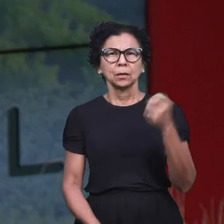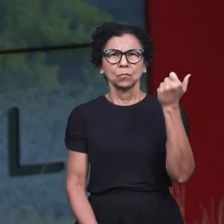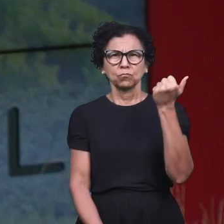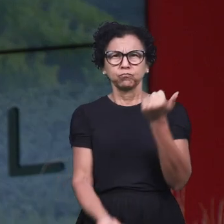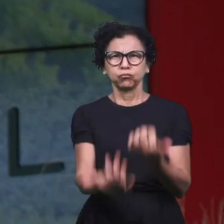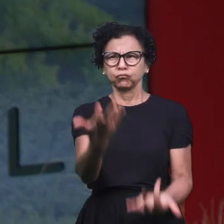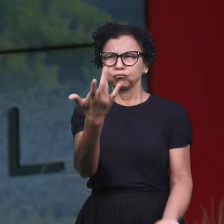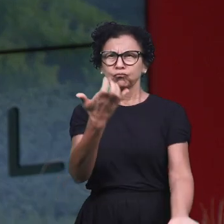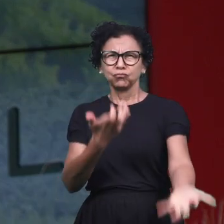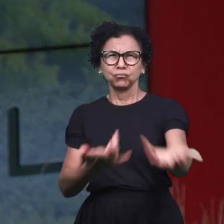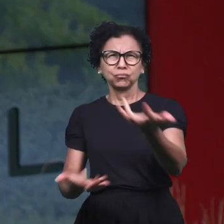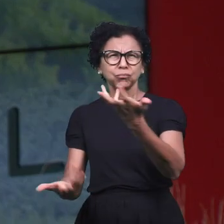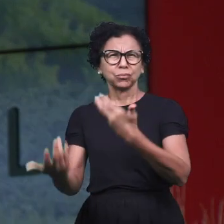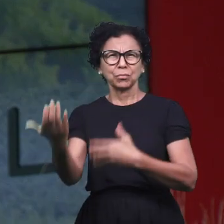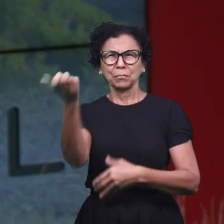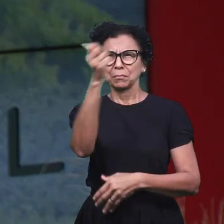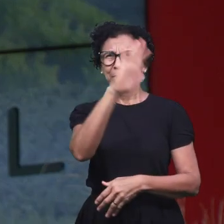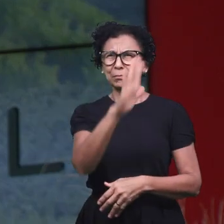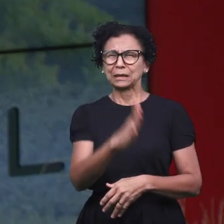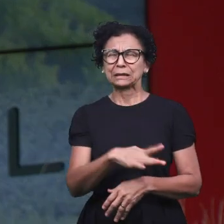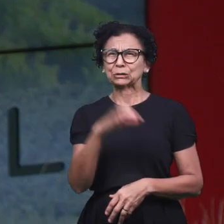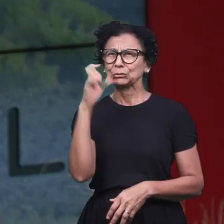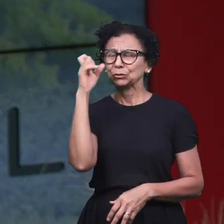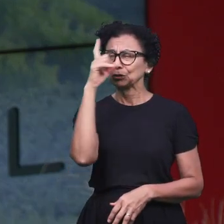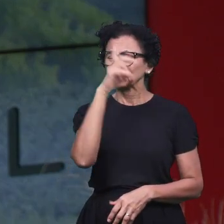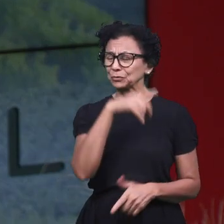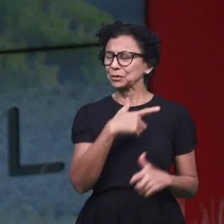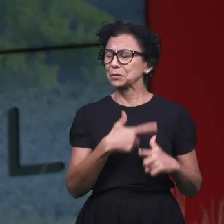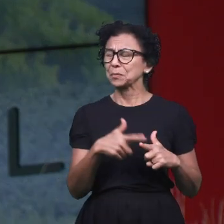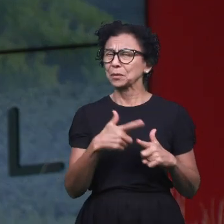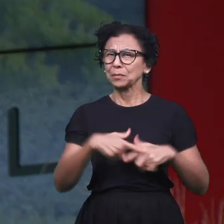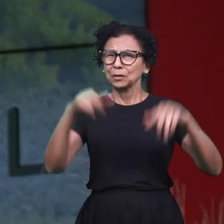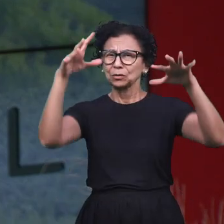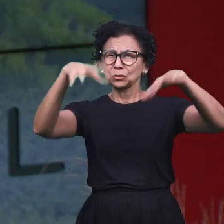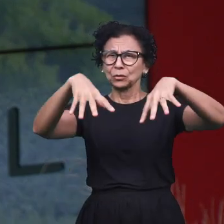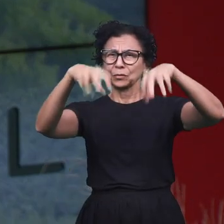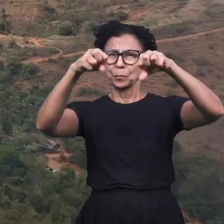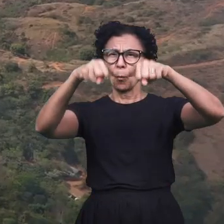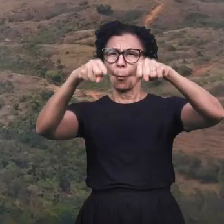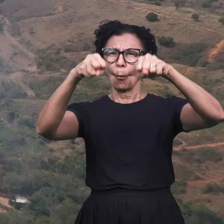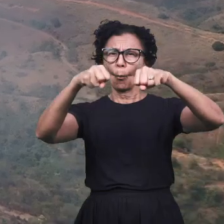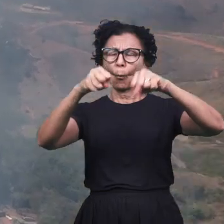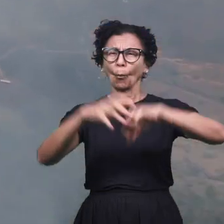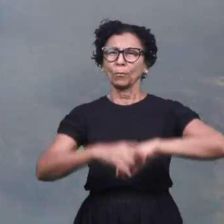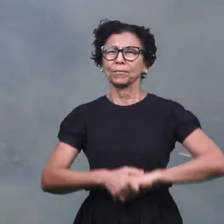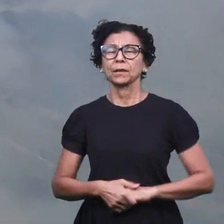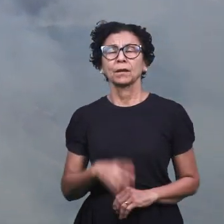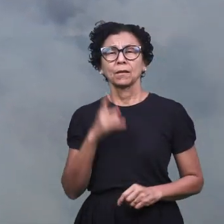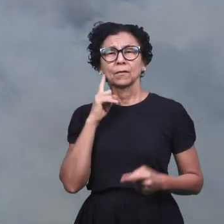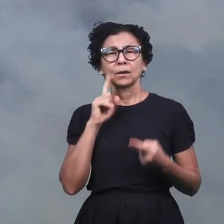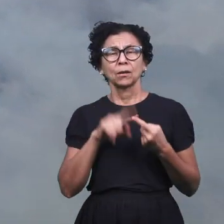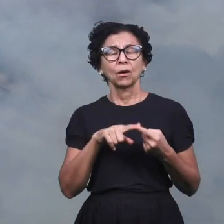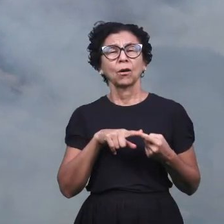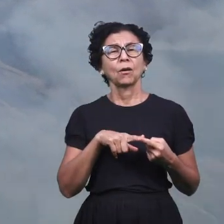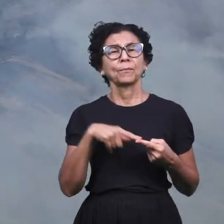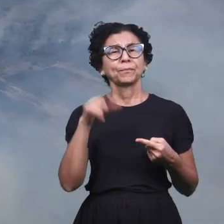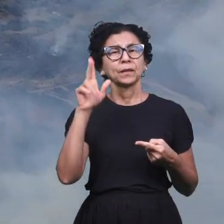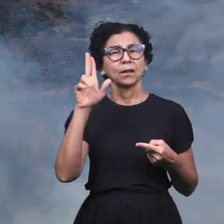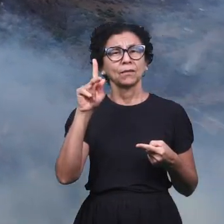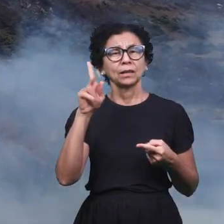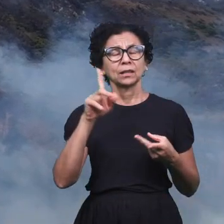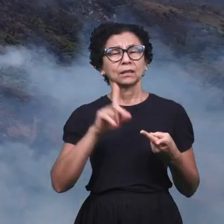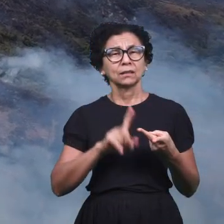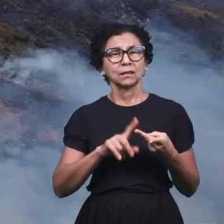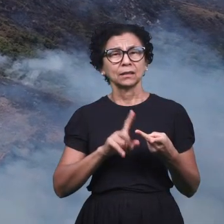queimadas. Diversas partes do Brasil estão enfrentando esse problema devido à seca. Você verá o caso de Governador Valadares